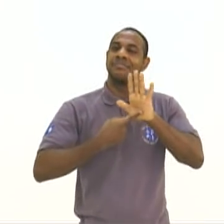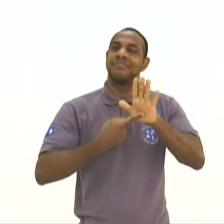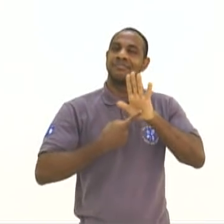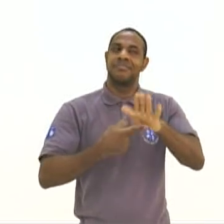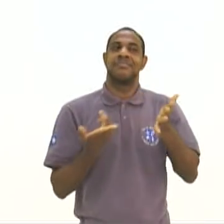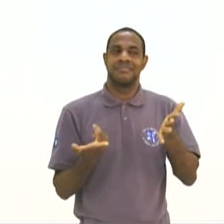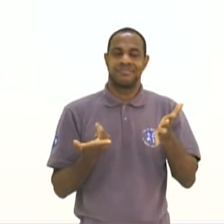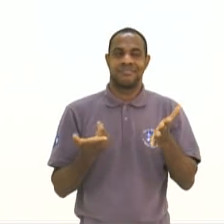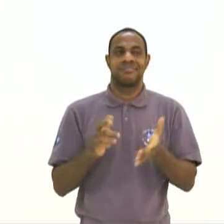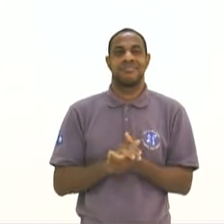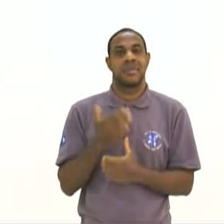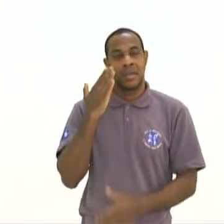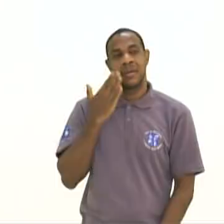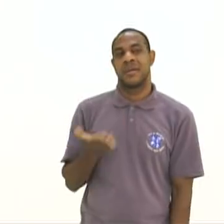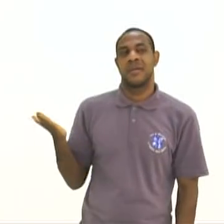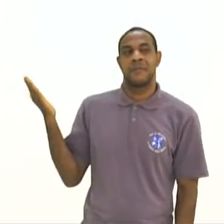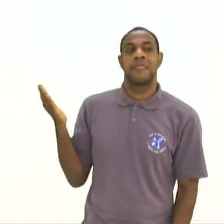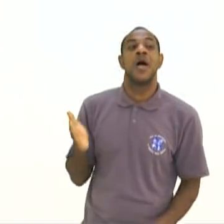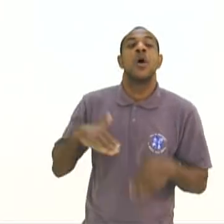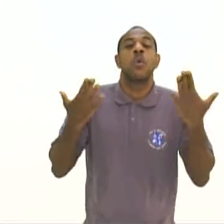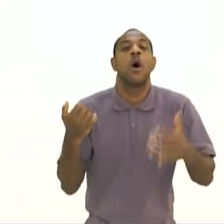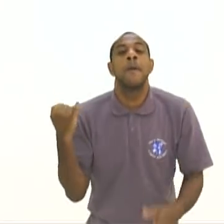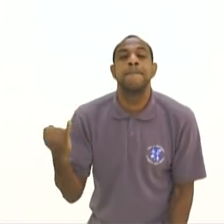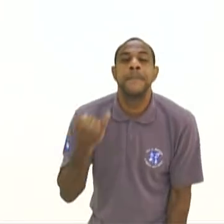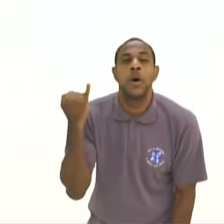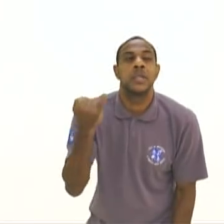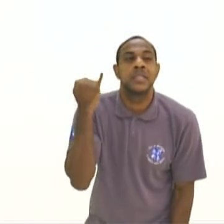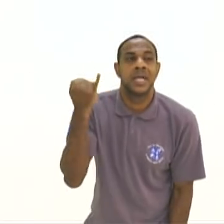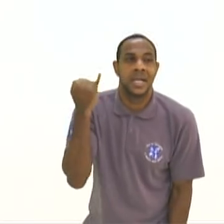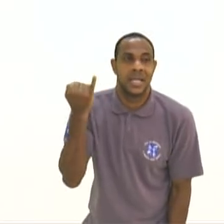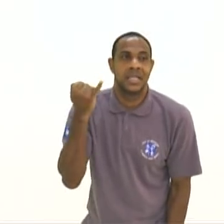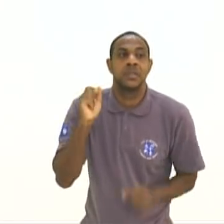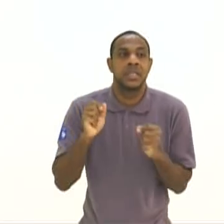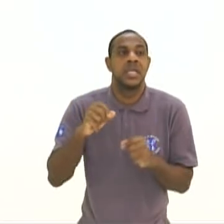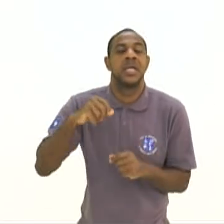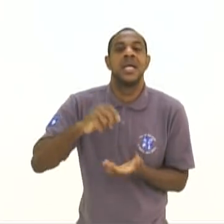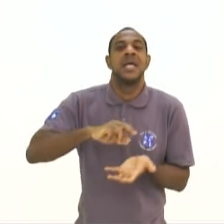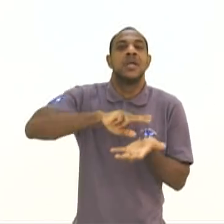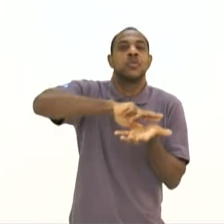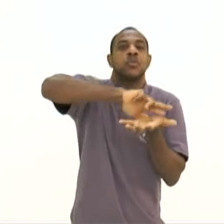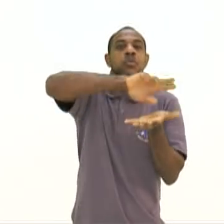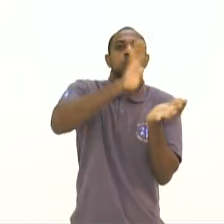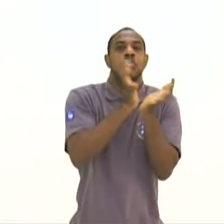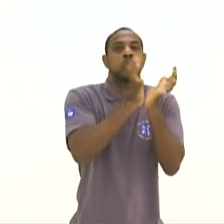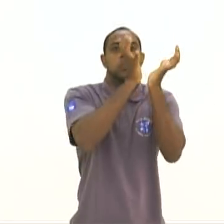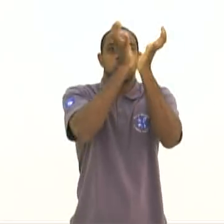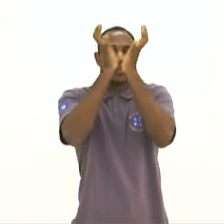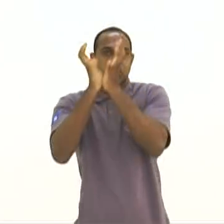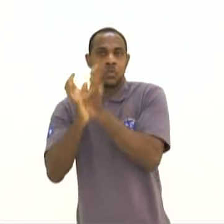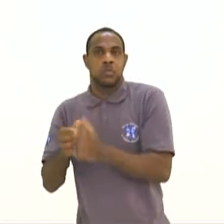representatividade. Atenção! Qual a importância do pluripartidarismo para a democracia?